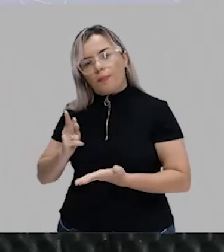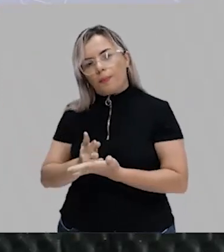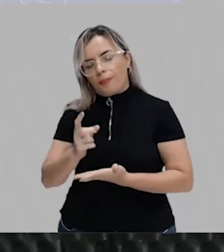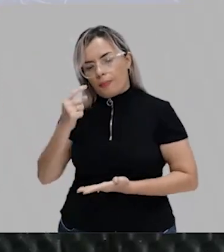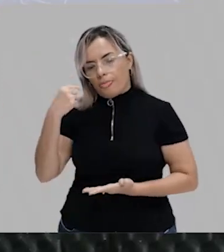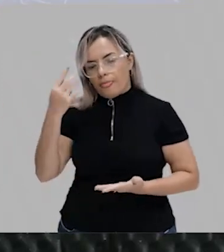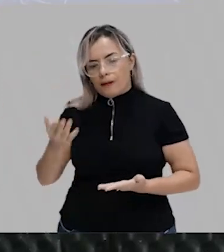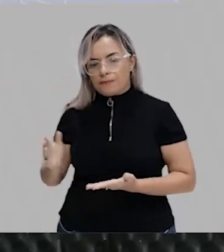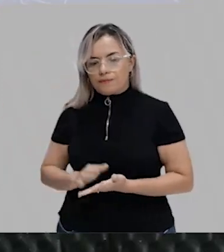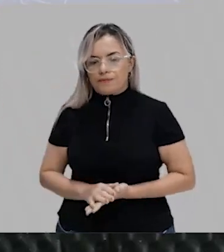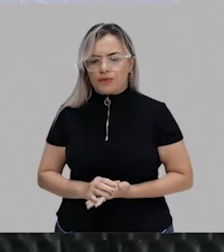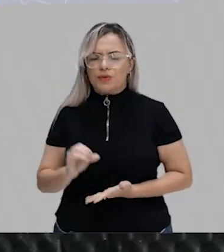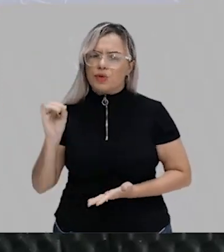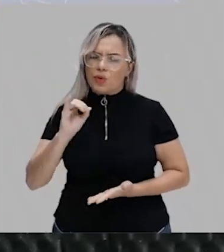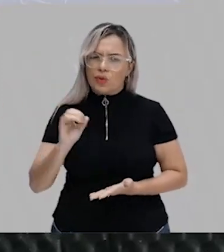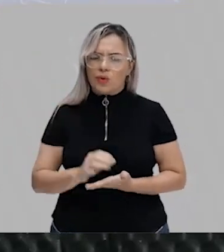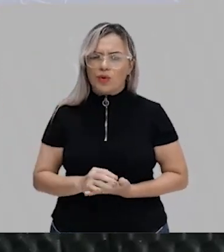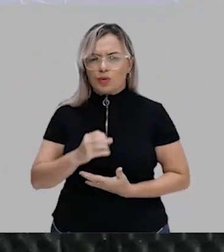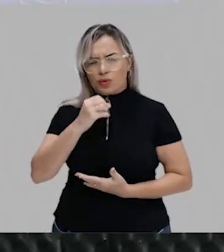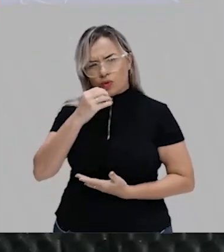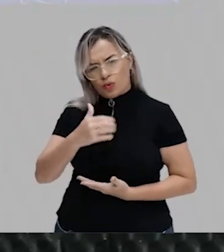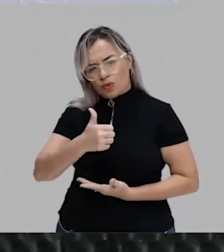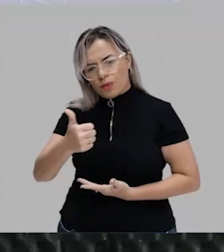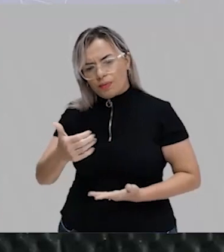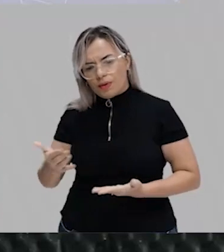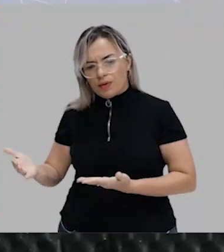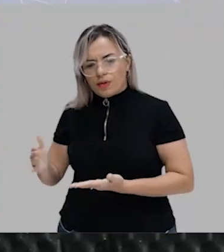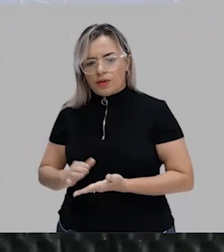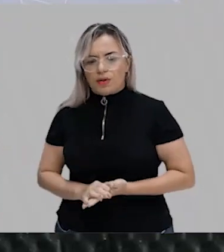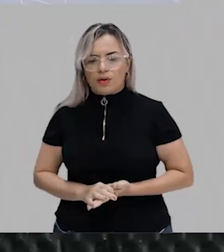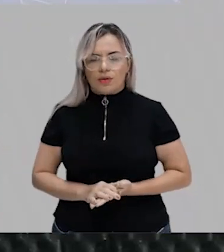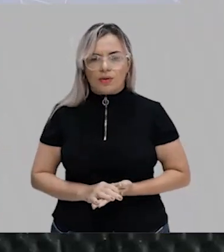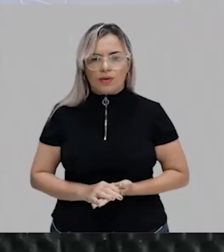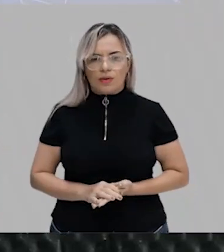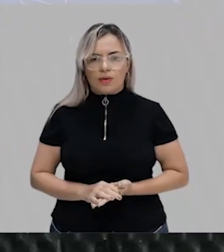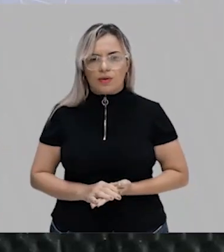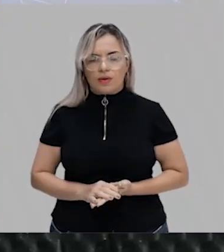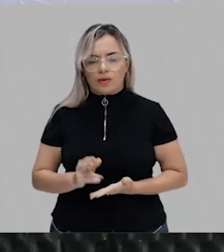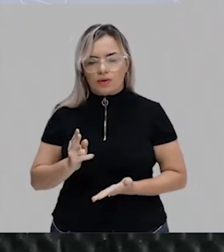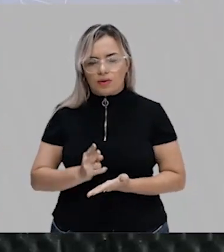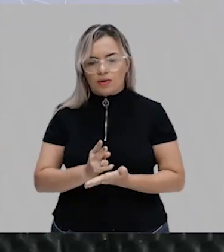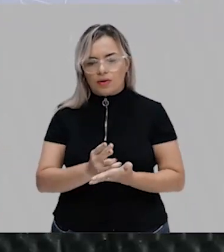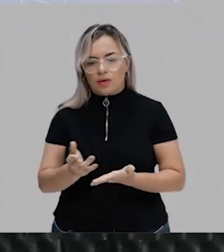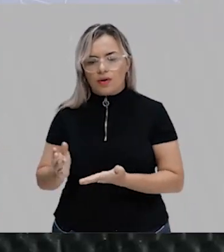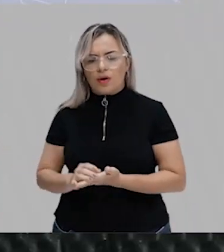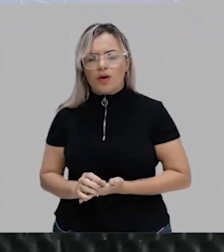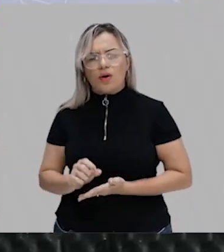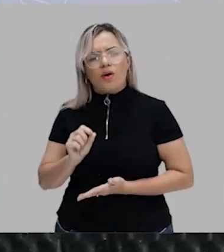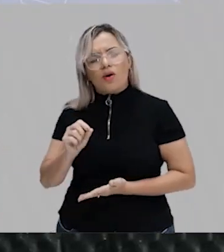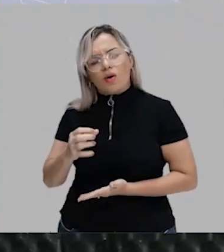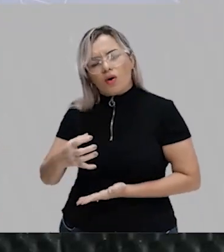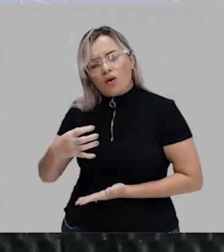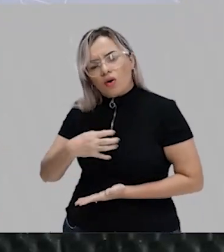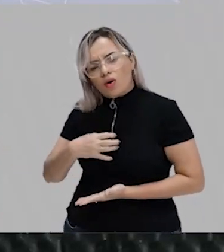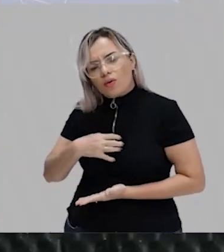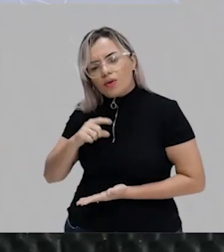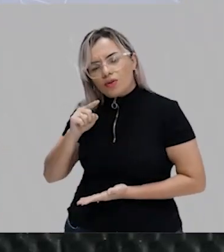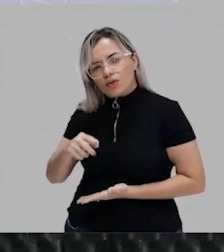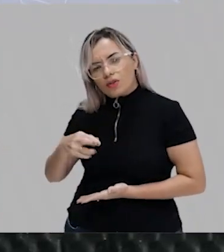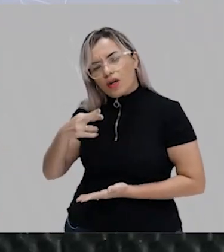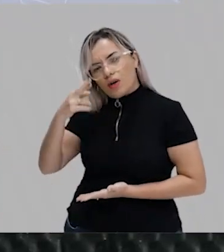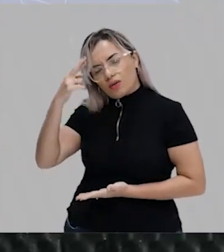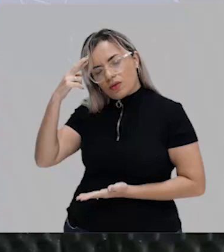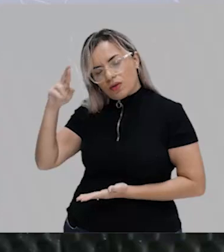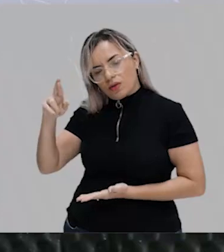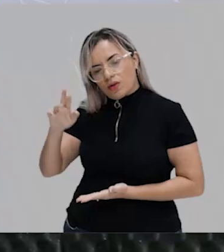Hola, que tal está? Como está usted? Como está o senhor?